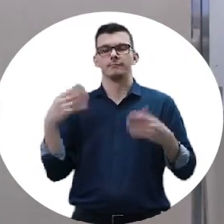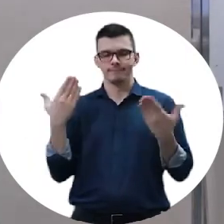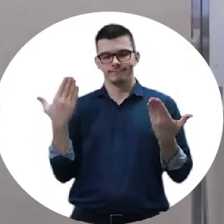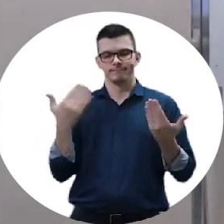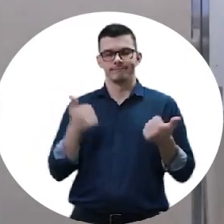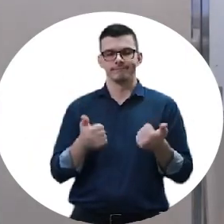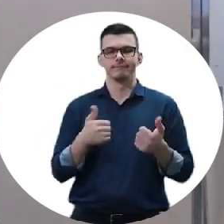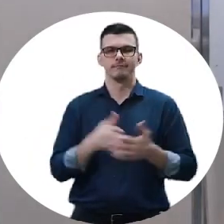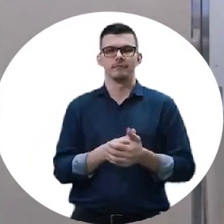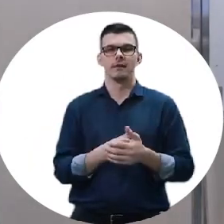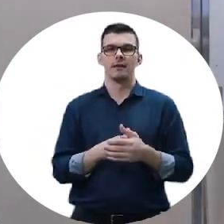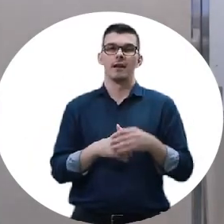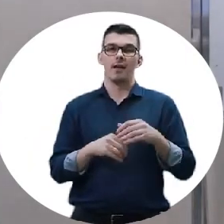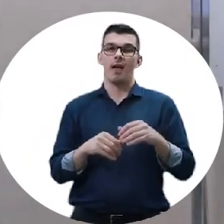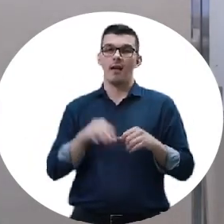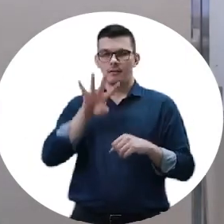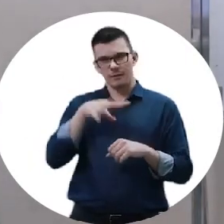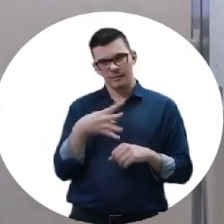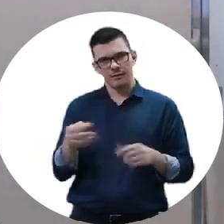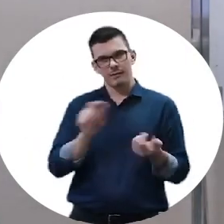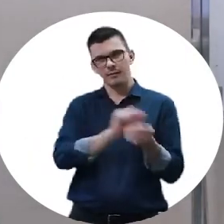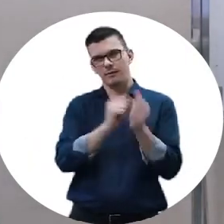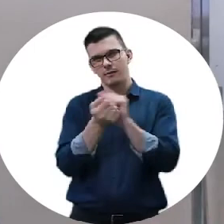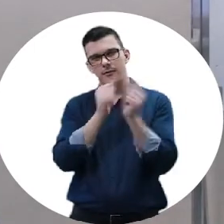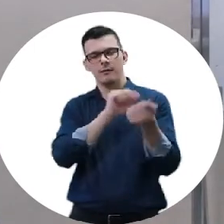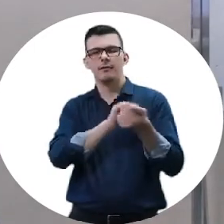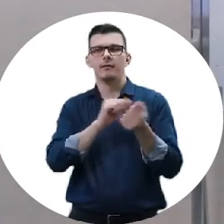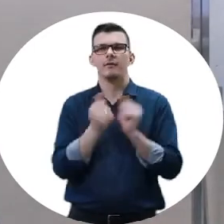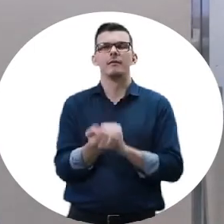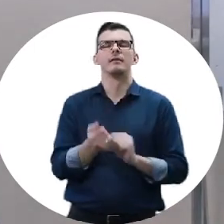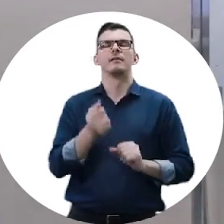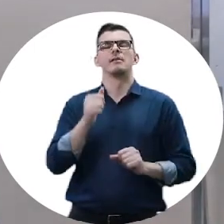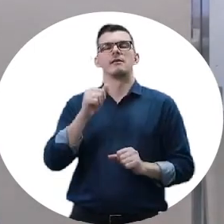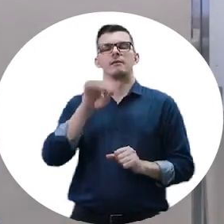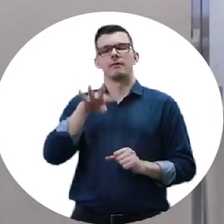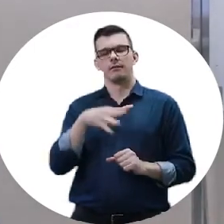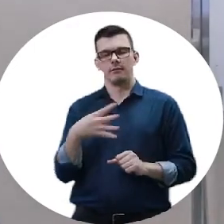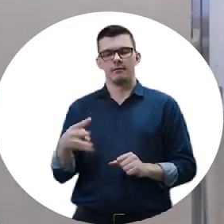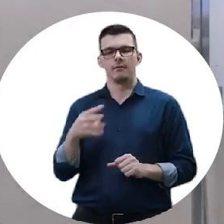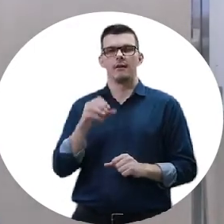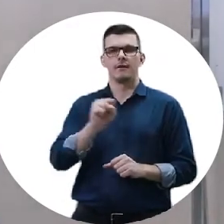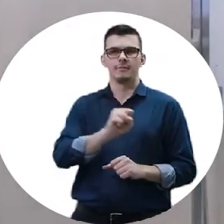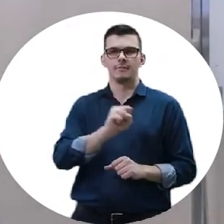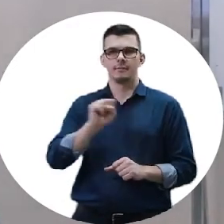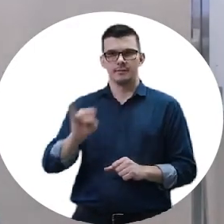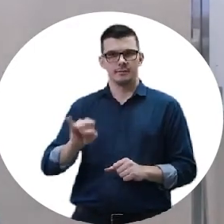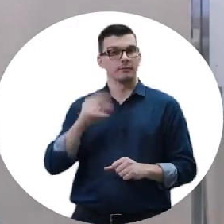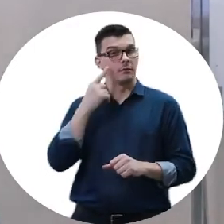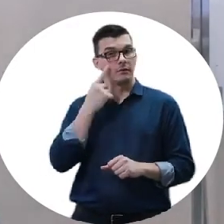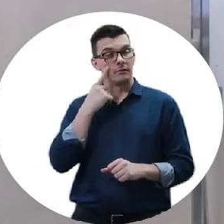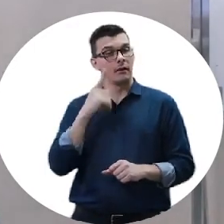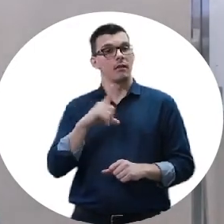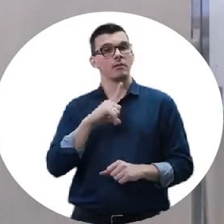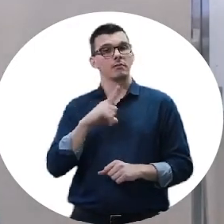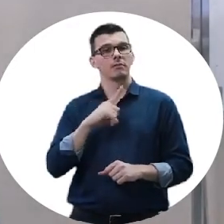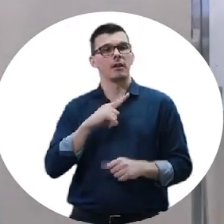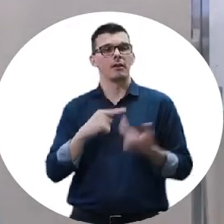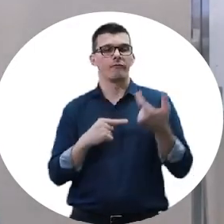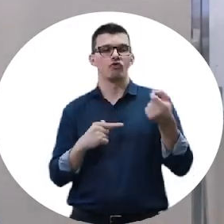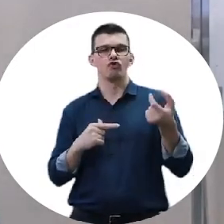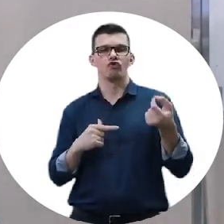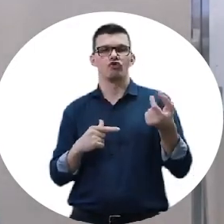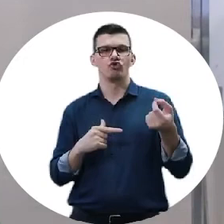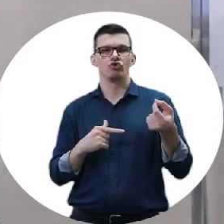10 centímetros é x. Multiplicando, você achar que é 0,1. Como que eu faço para passar centímetro para metro? Eu tenho 20